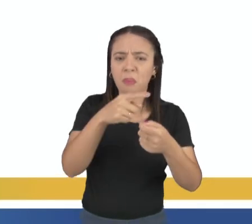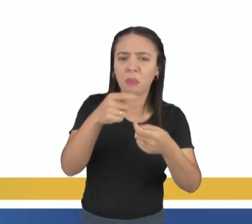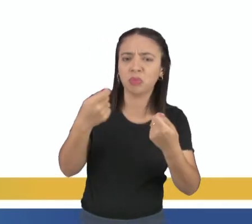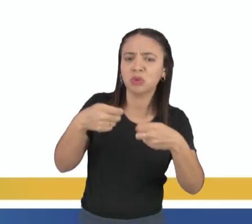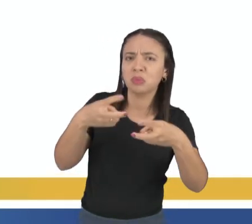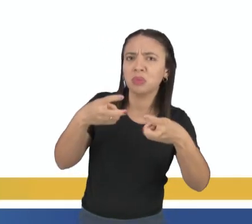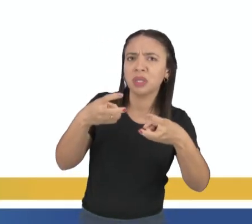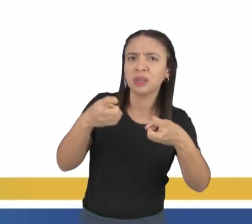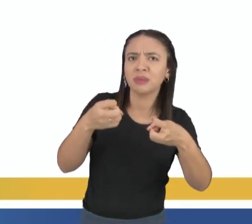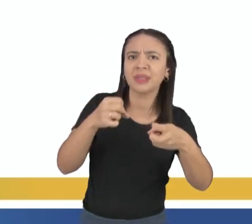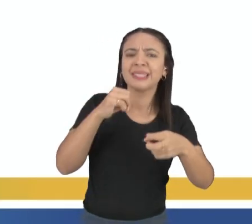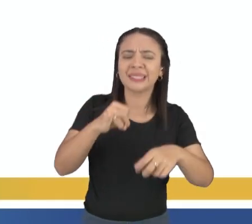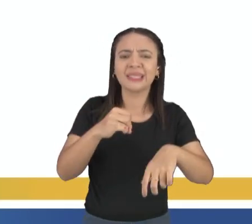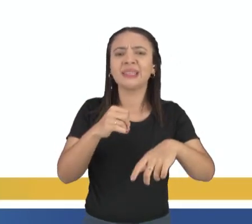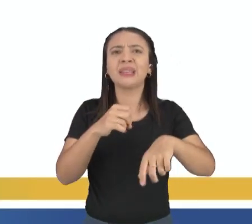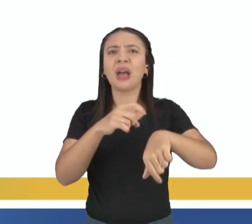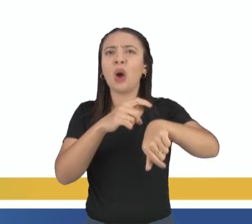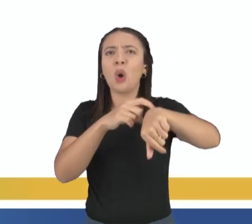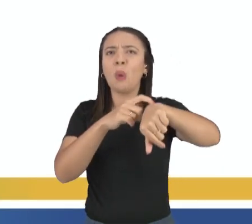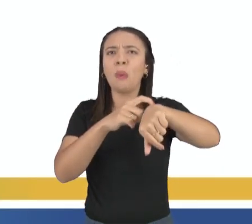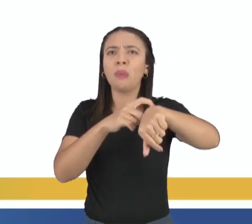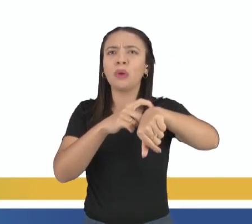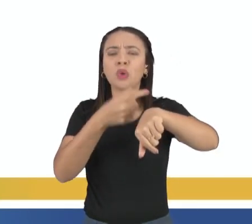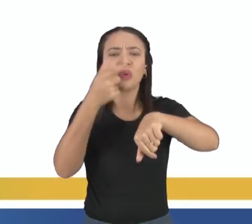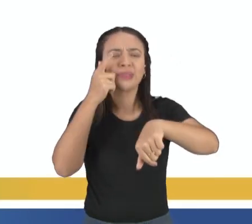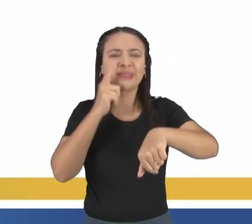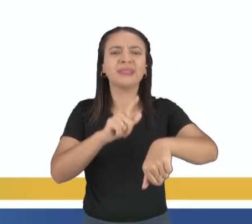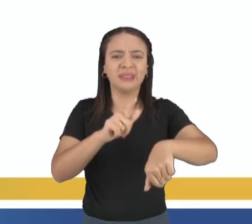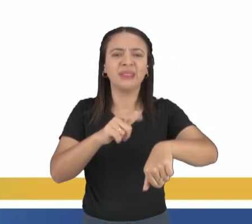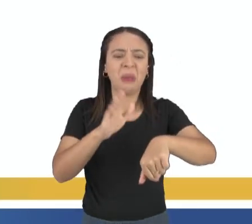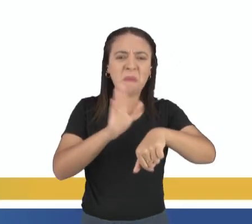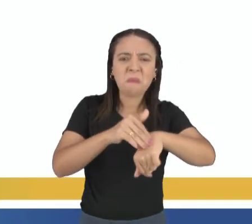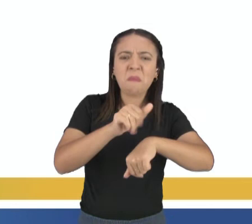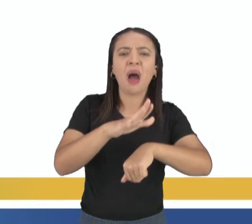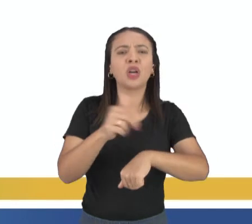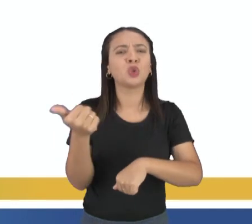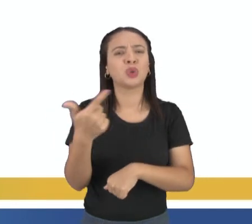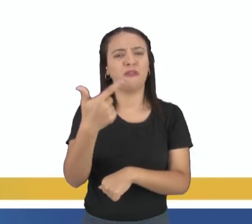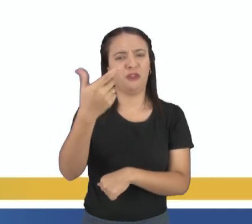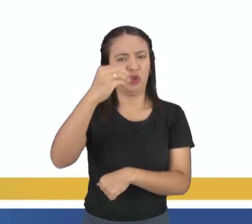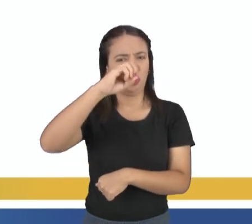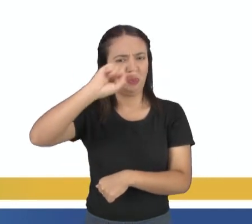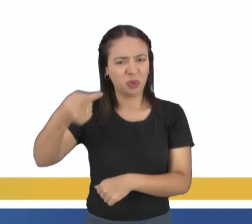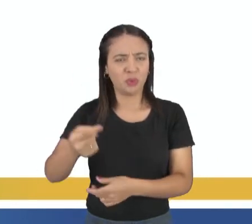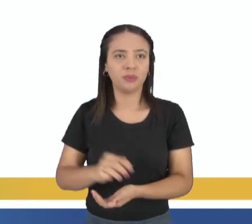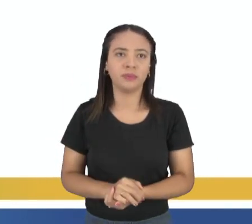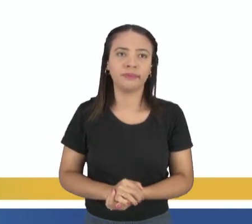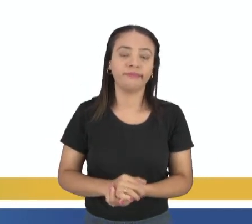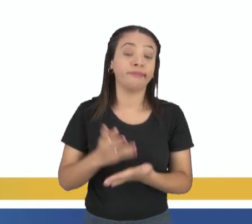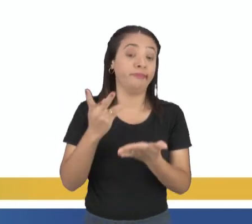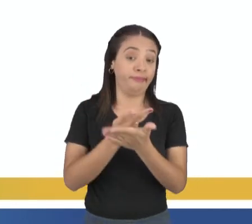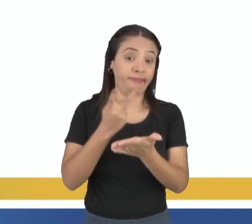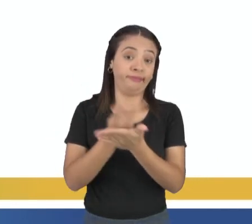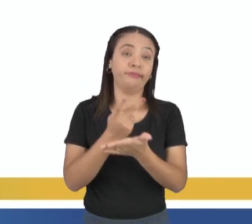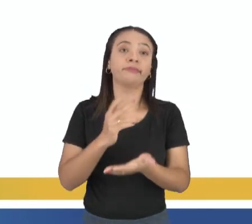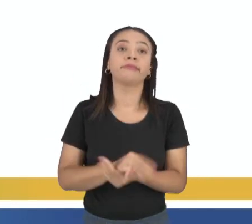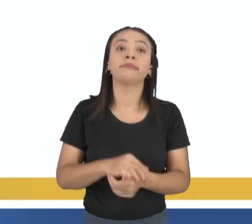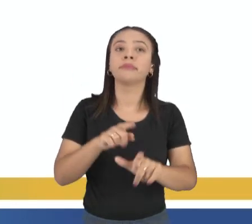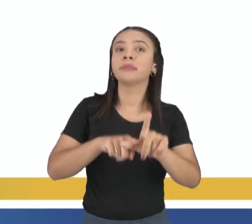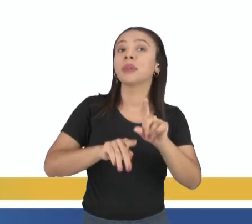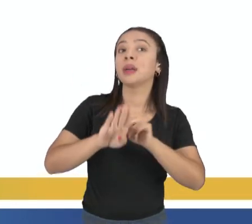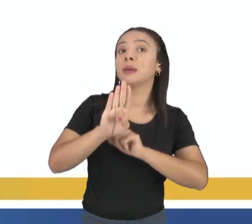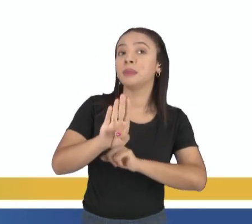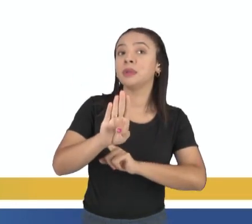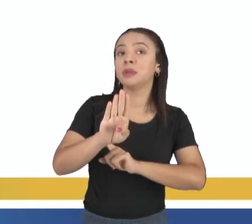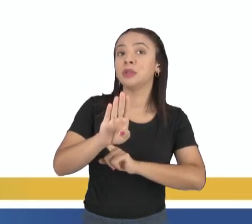gráfico ultrapassando essa linha aqui, que seria a linha do 20 mil reais? Com certeza não. Então a letra A está errada. A